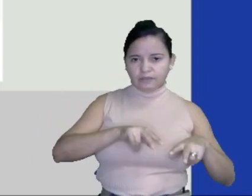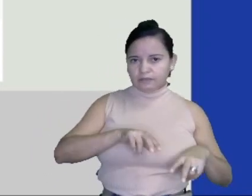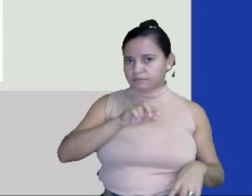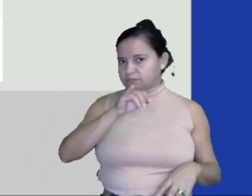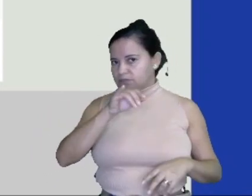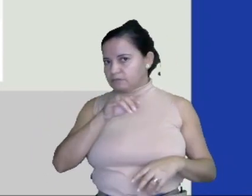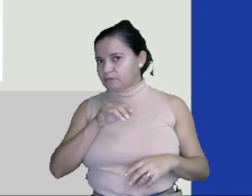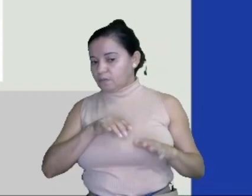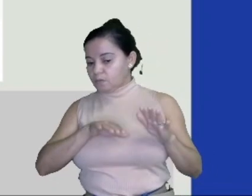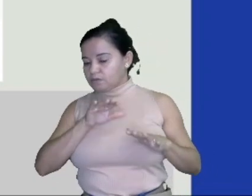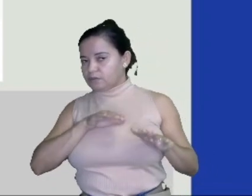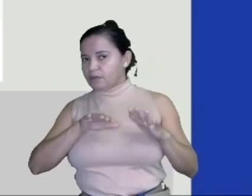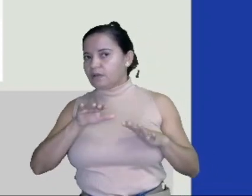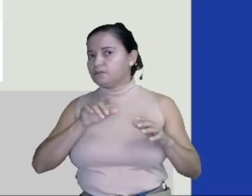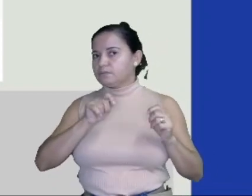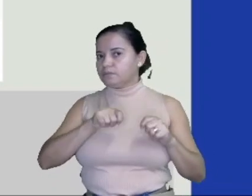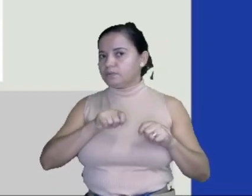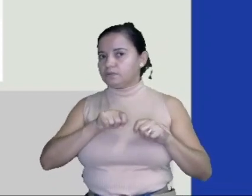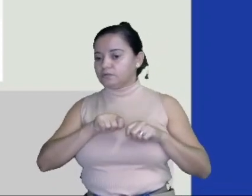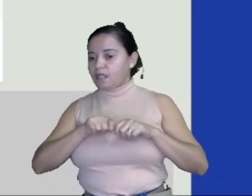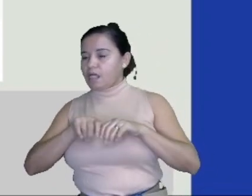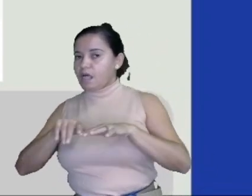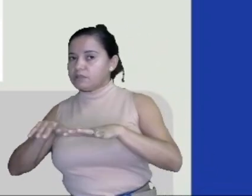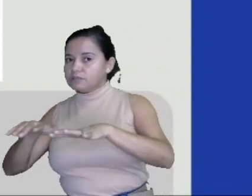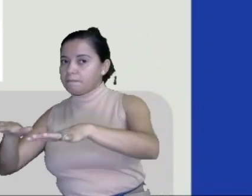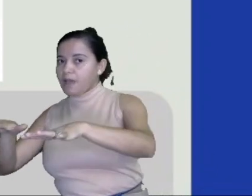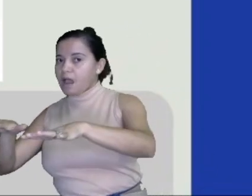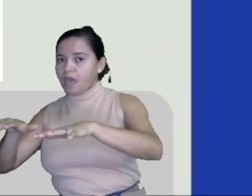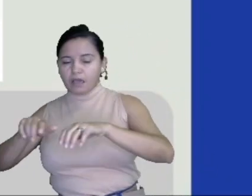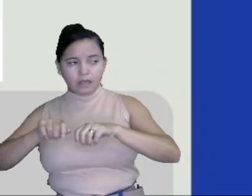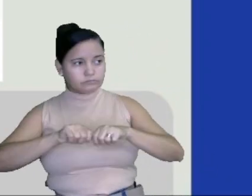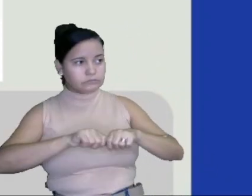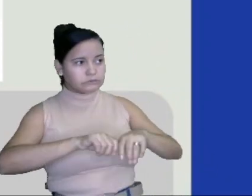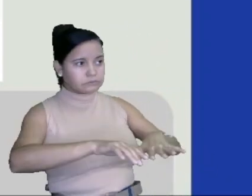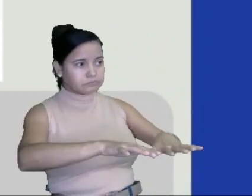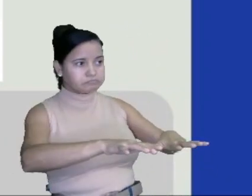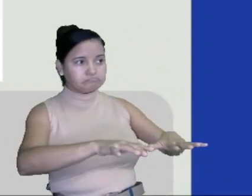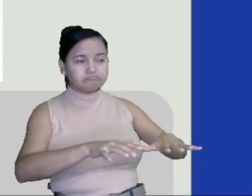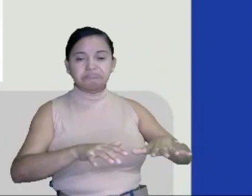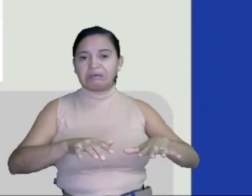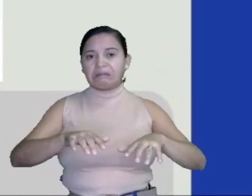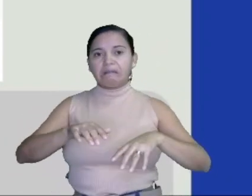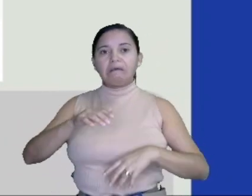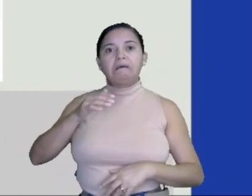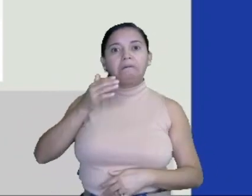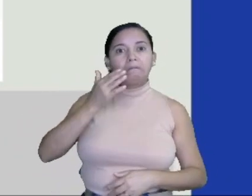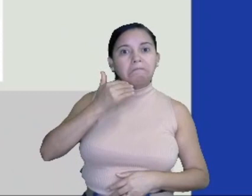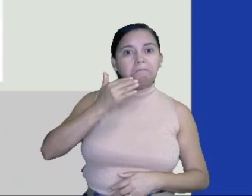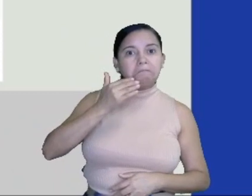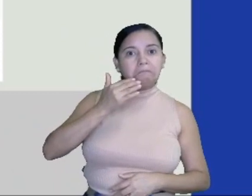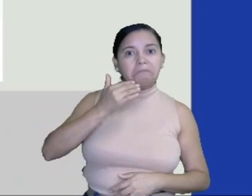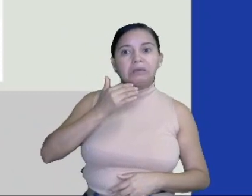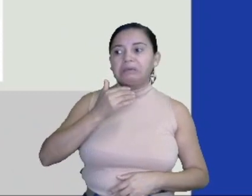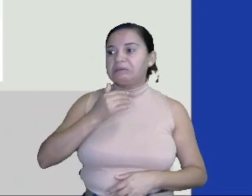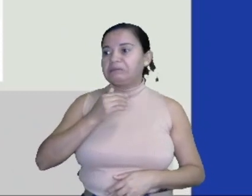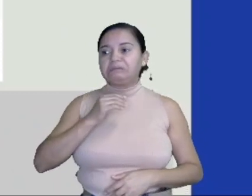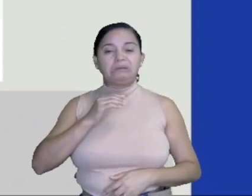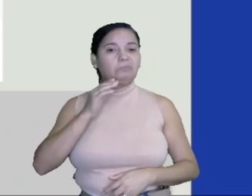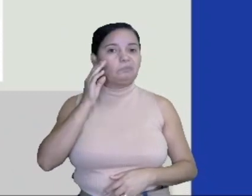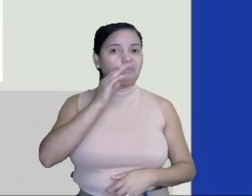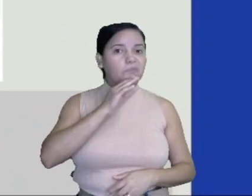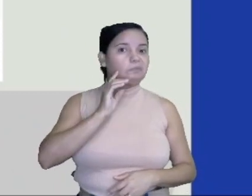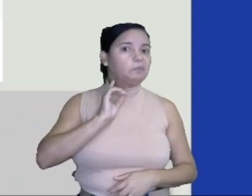tomamos cuidado, eles podem contaminar os alimentos e colocar em risco a vida e a saúde